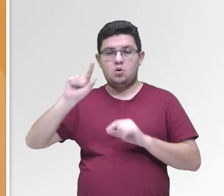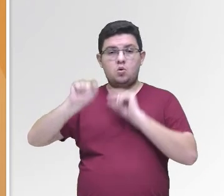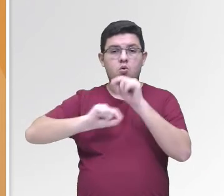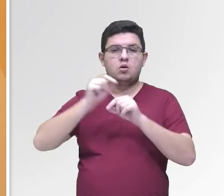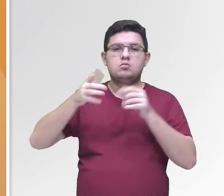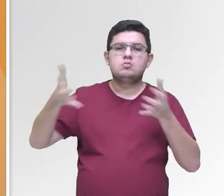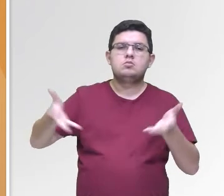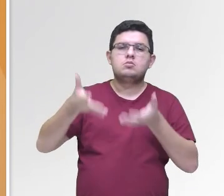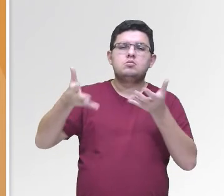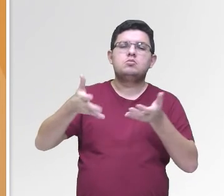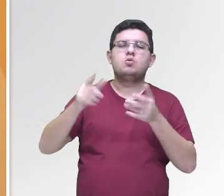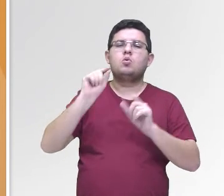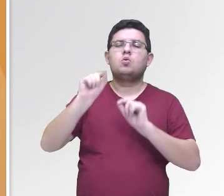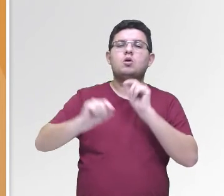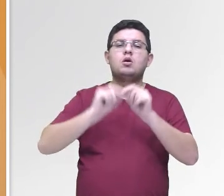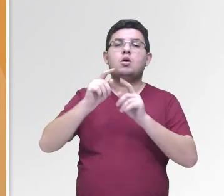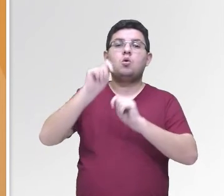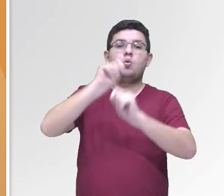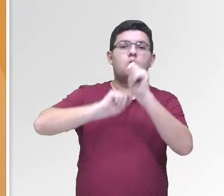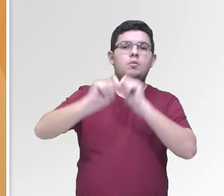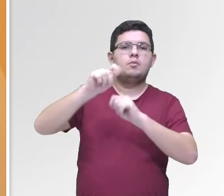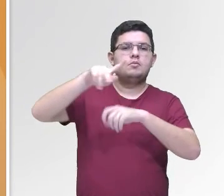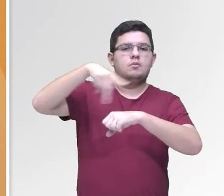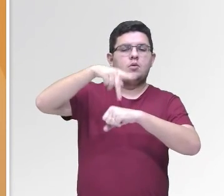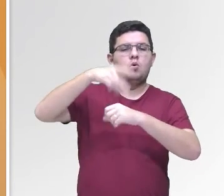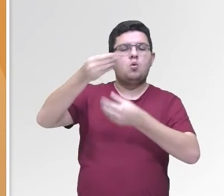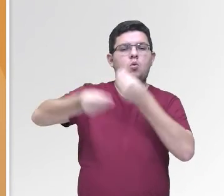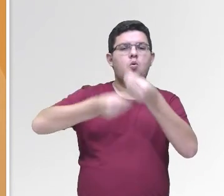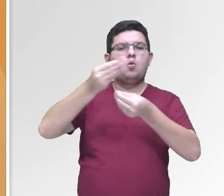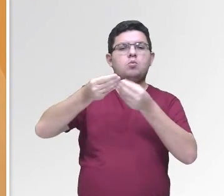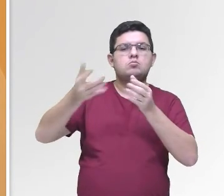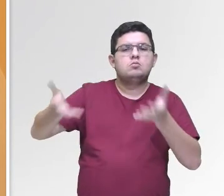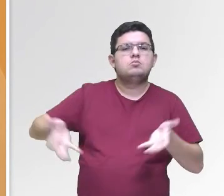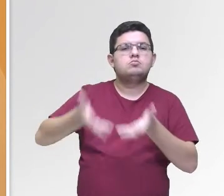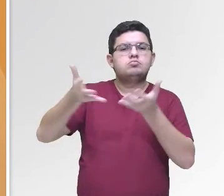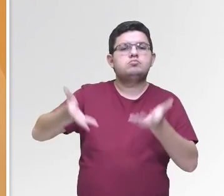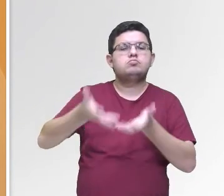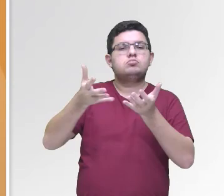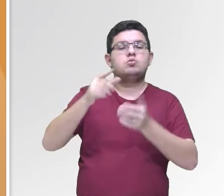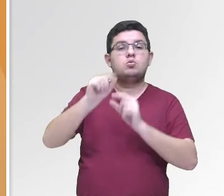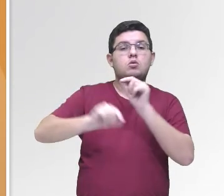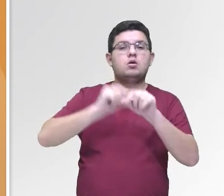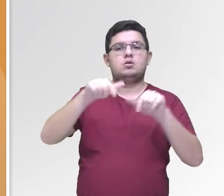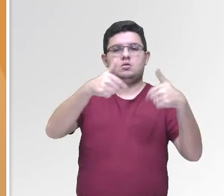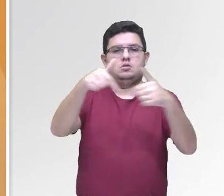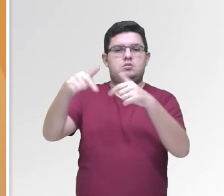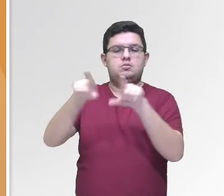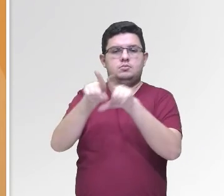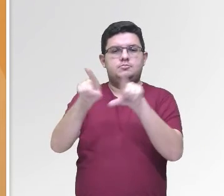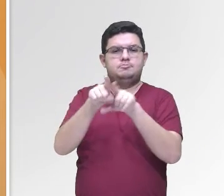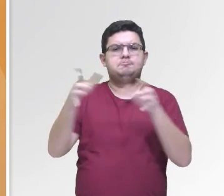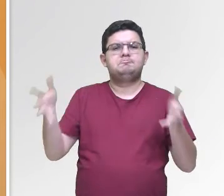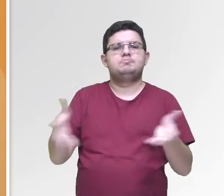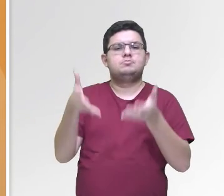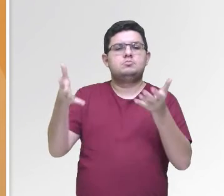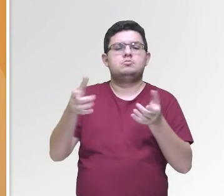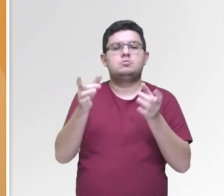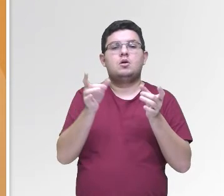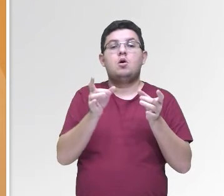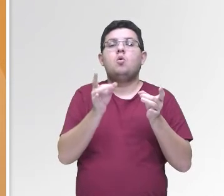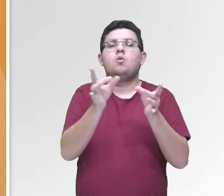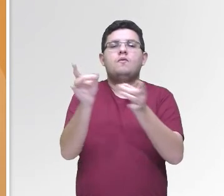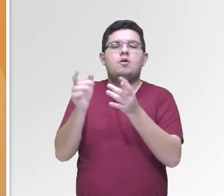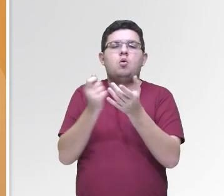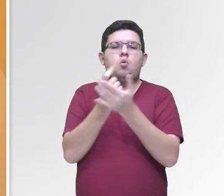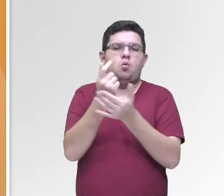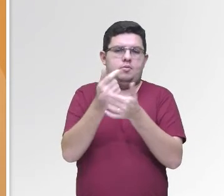do país por meio ali da geração de empregos e do incentivo ao consumo. Nós temos uma imagem